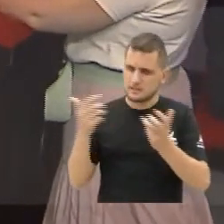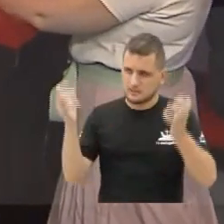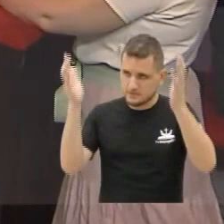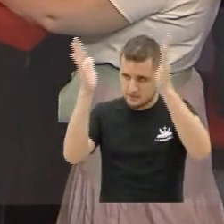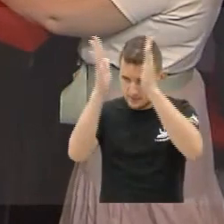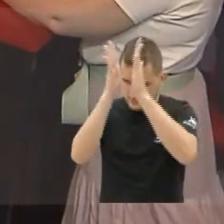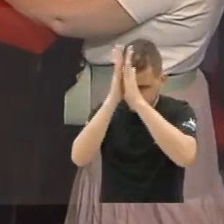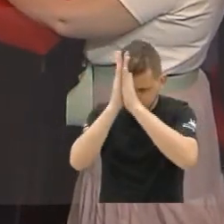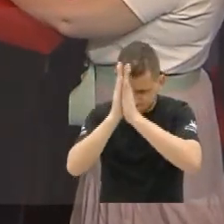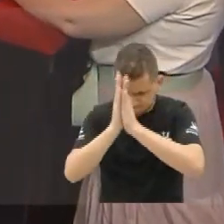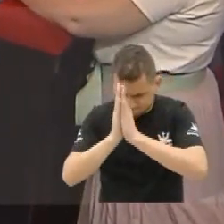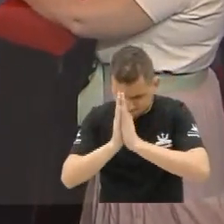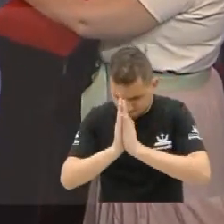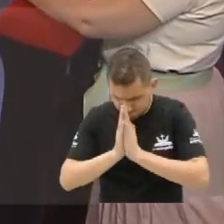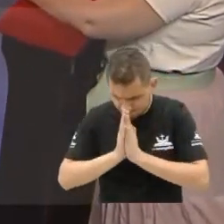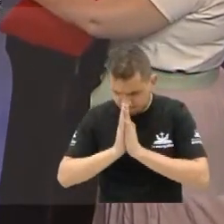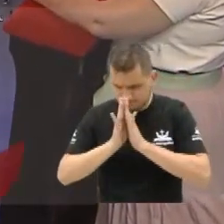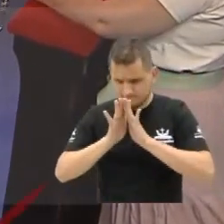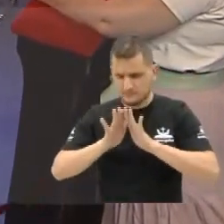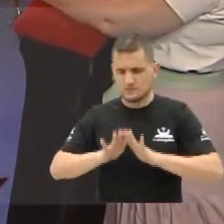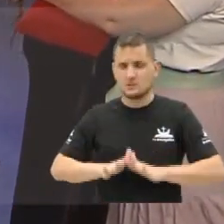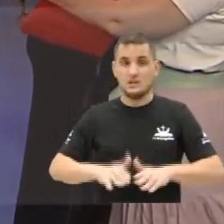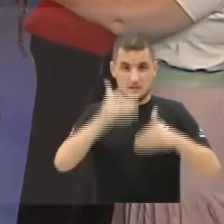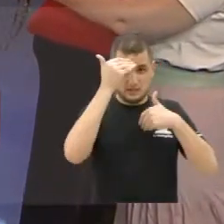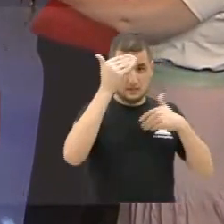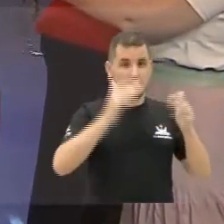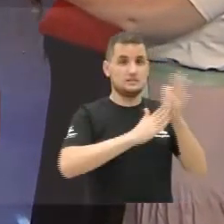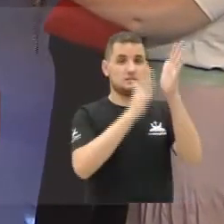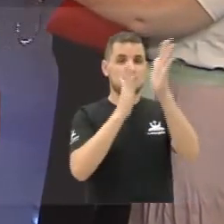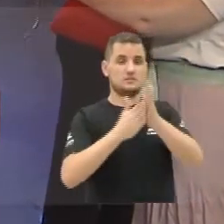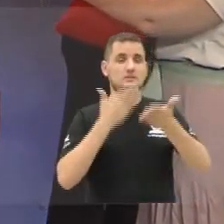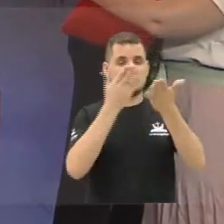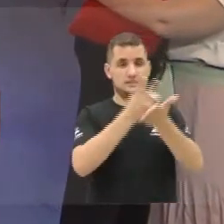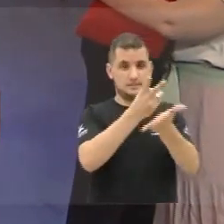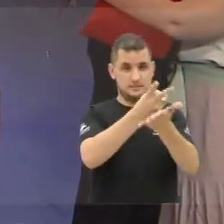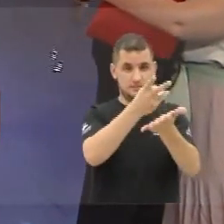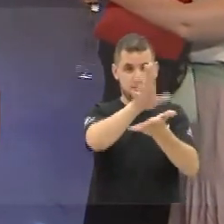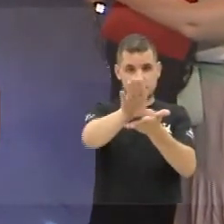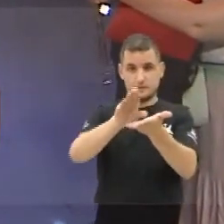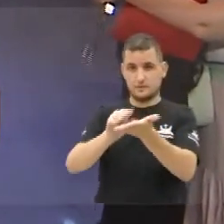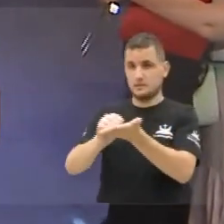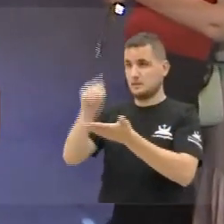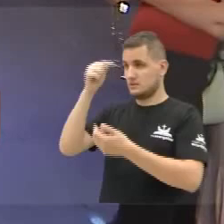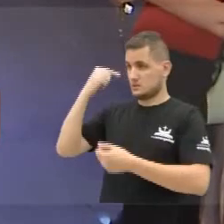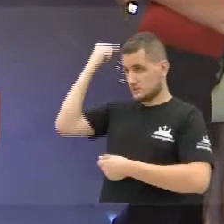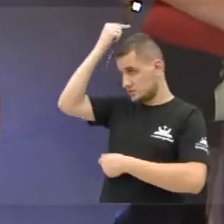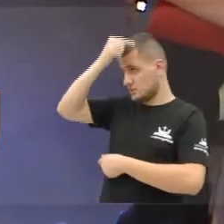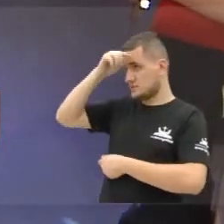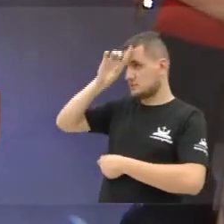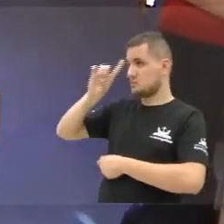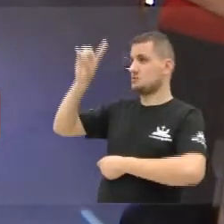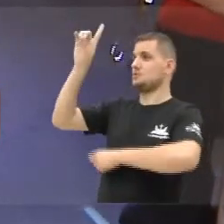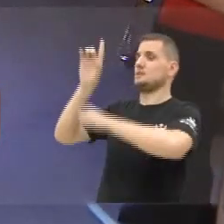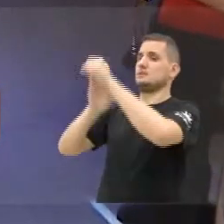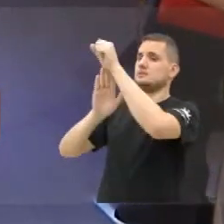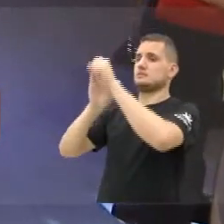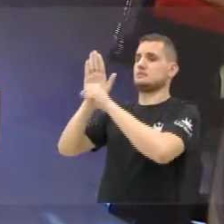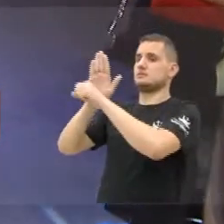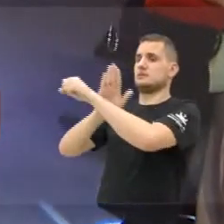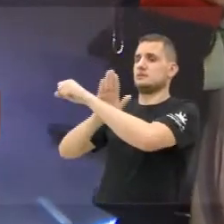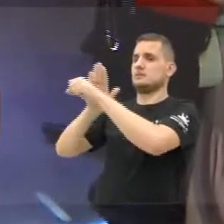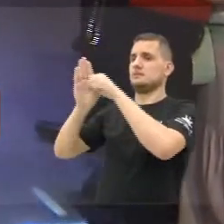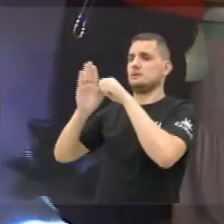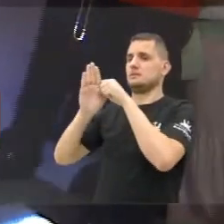Seja adorado, Jesus. Graças e louvores sejam dados a todo momento ao Santíssimo e